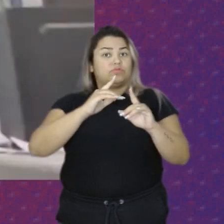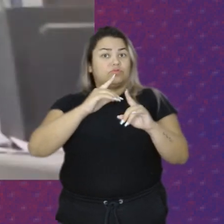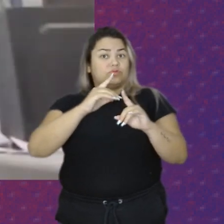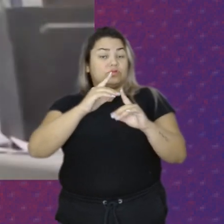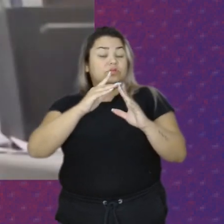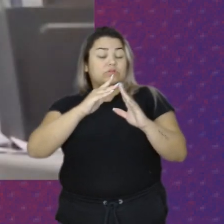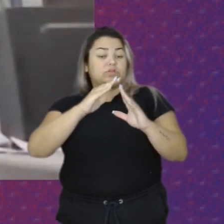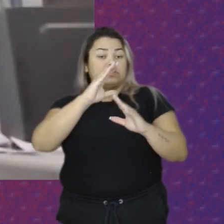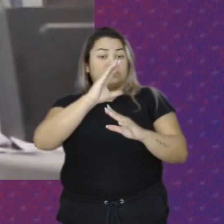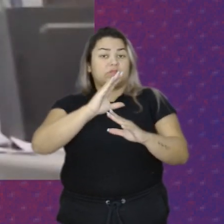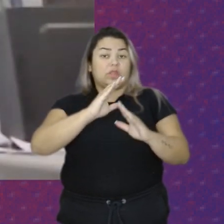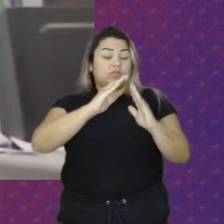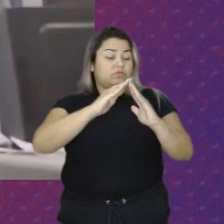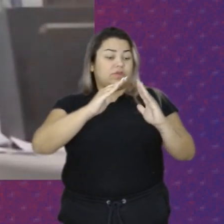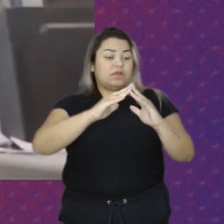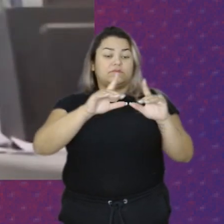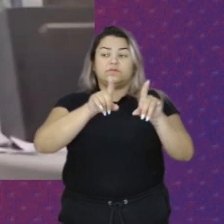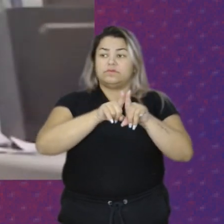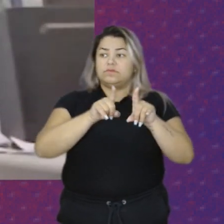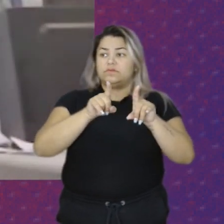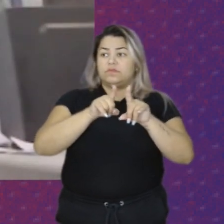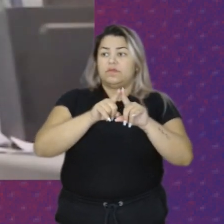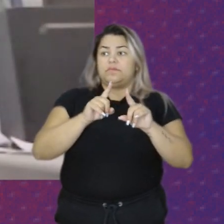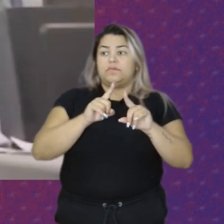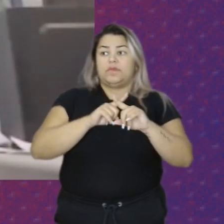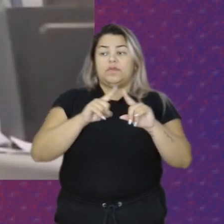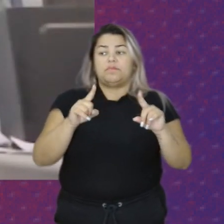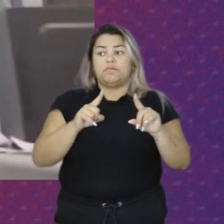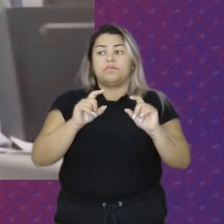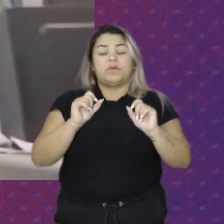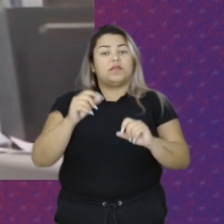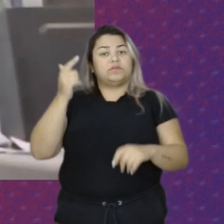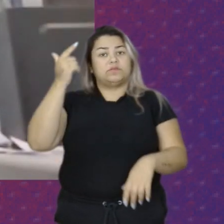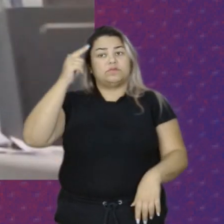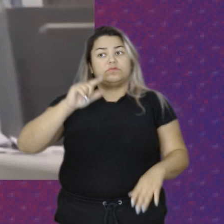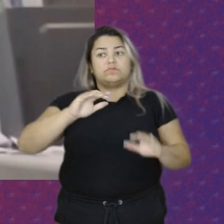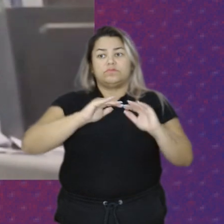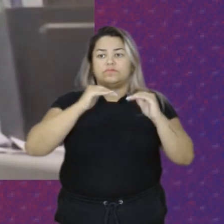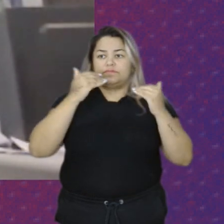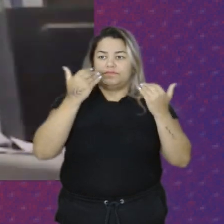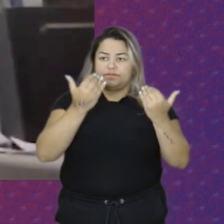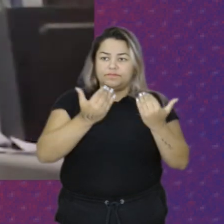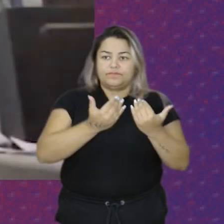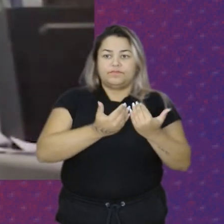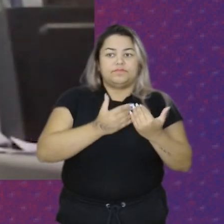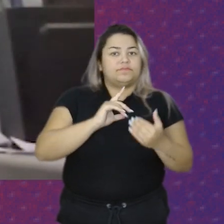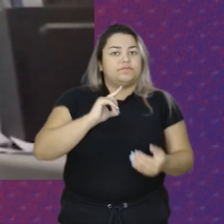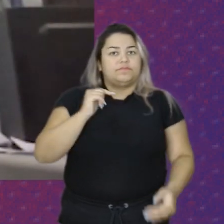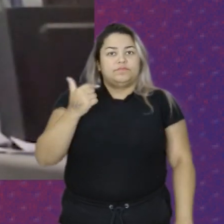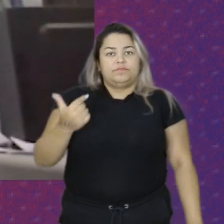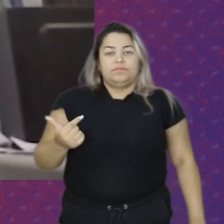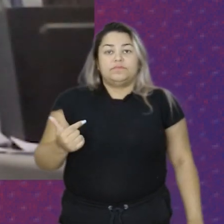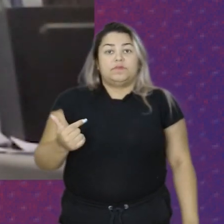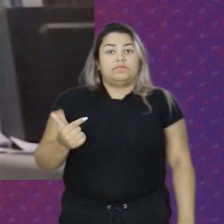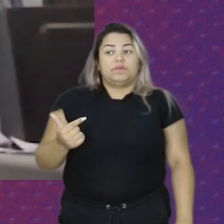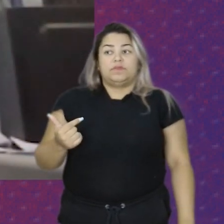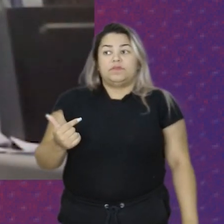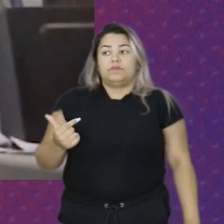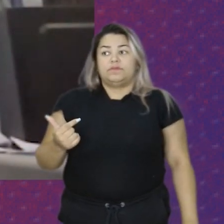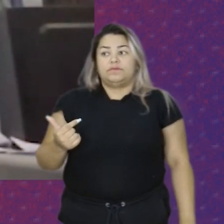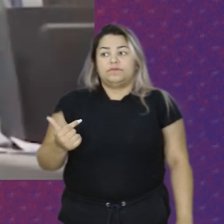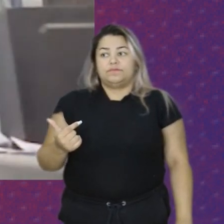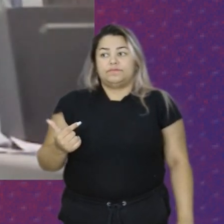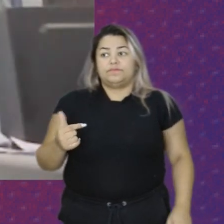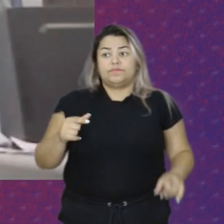às informações com mais facilidade. Mas tem outras comunidades, outros municípios que não têm, nem